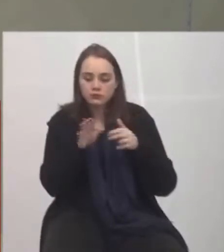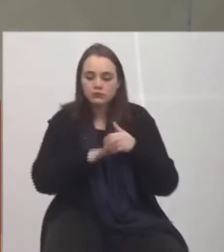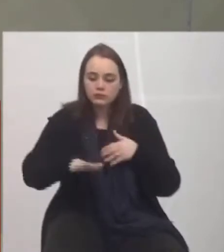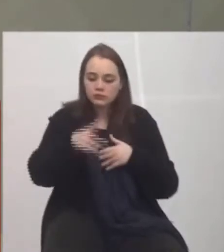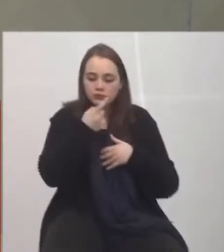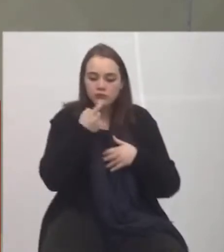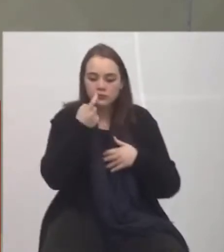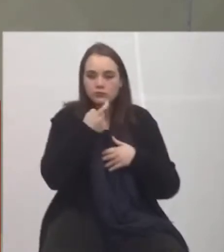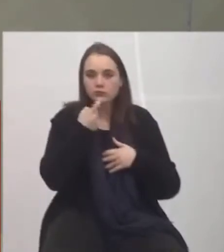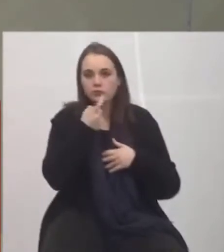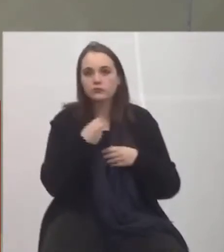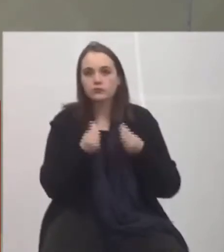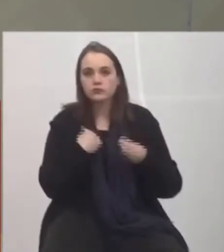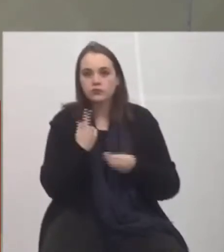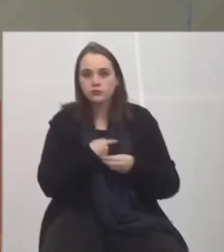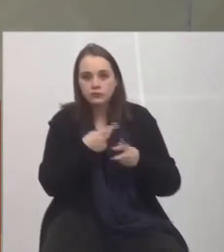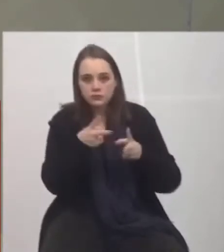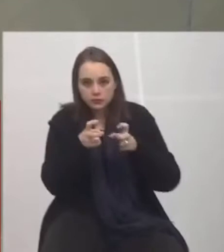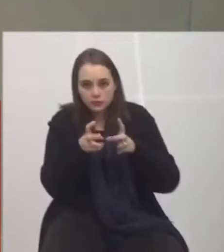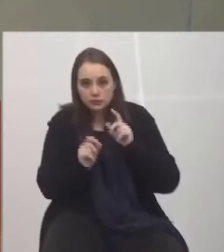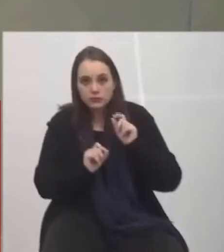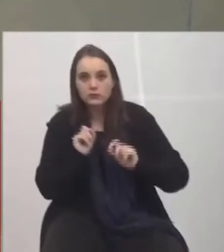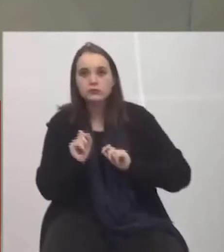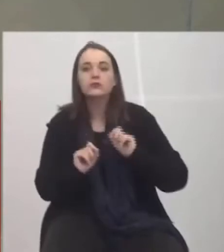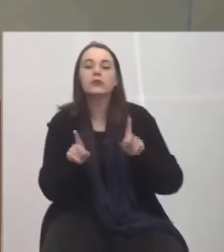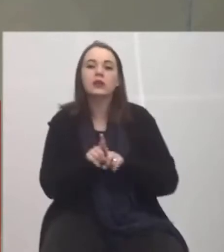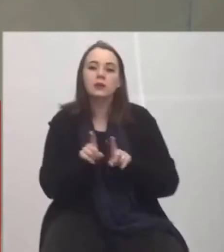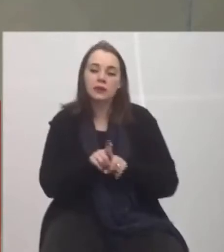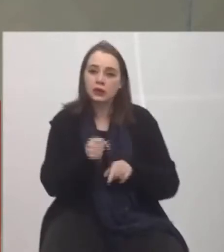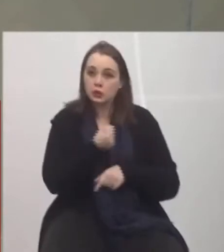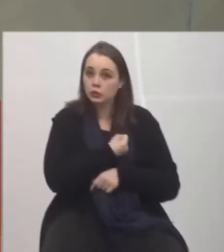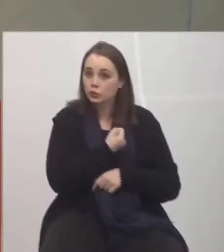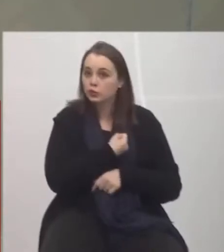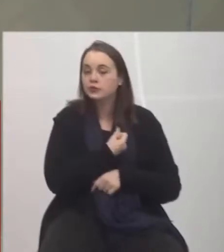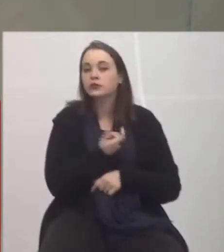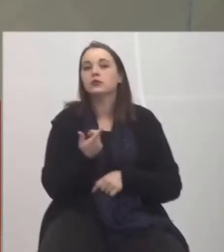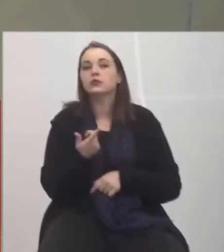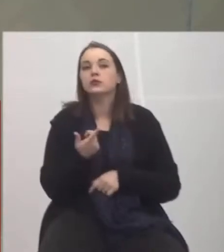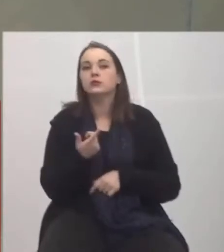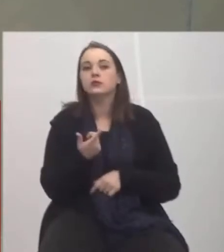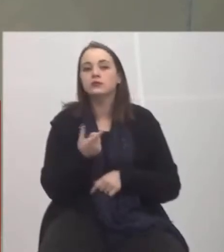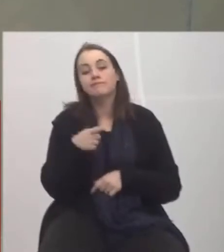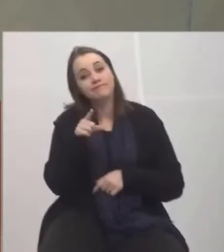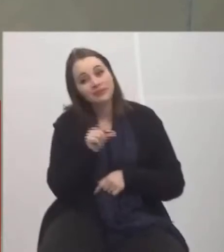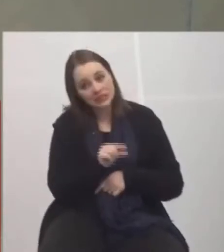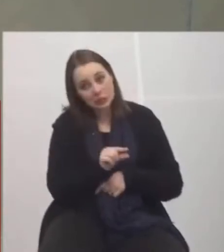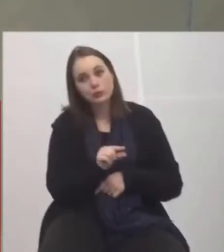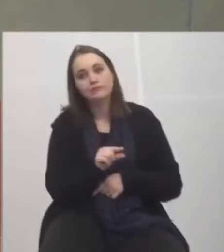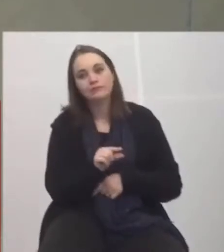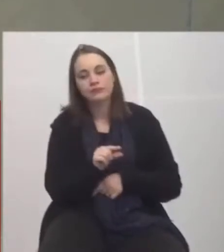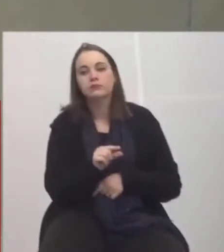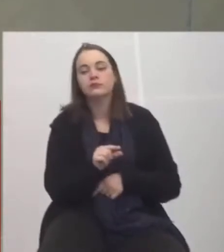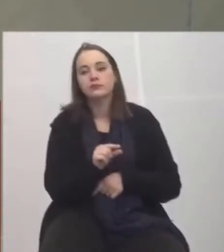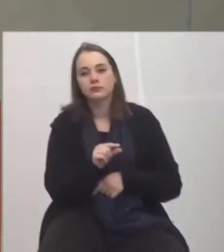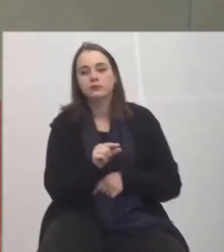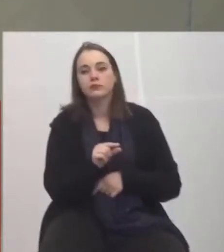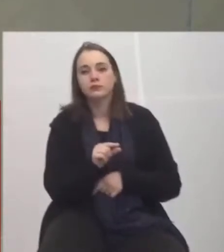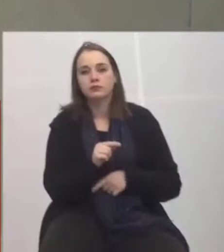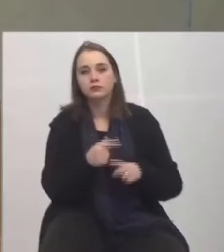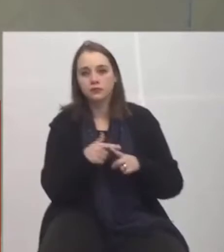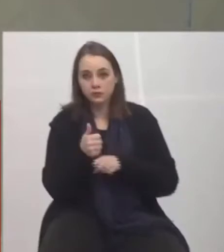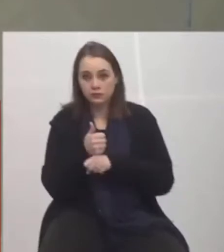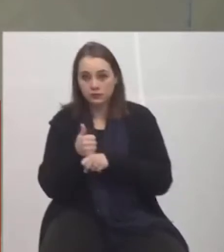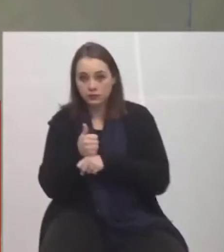odontologia. Como a gente pode ver, também são números um pouco abaixo, até porque o